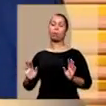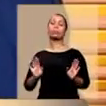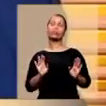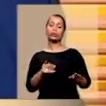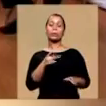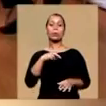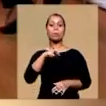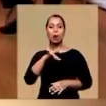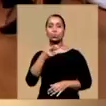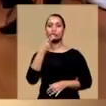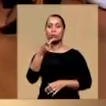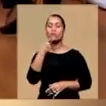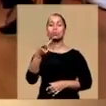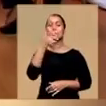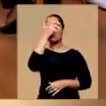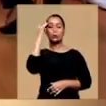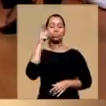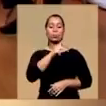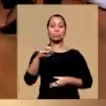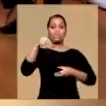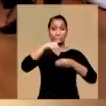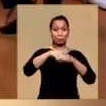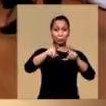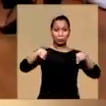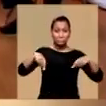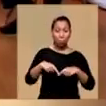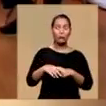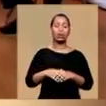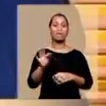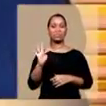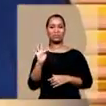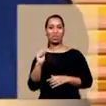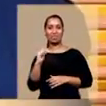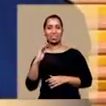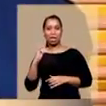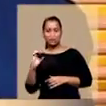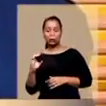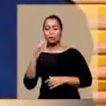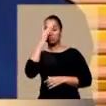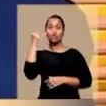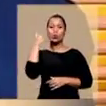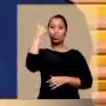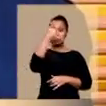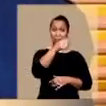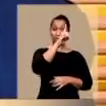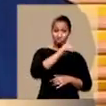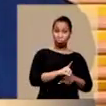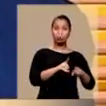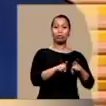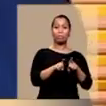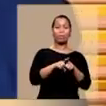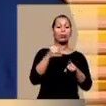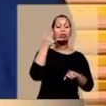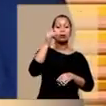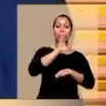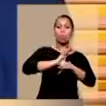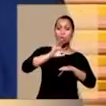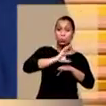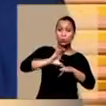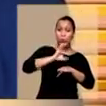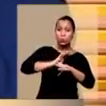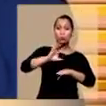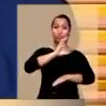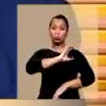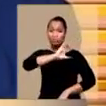também comentou a questão do professor em sala de aula. Lá na FATEC Rio Preto, muitas empresas ligam para o diretor, ligam para os coordenadores de curso,